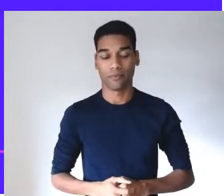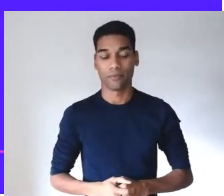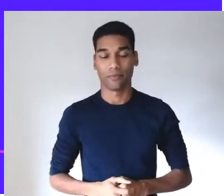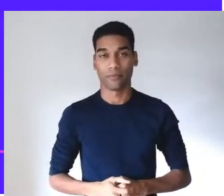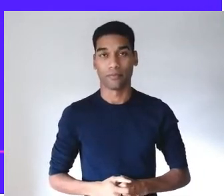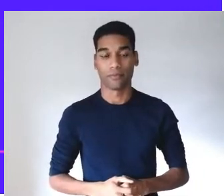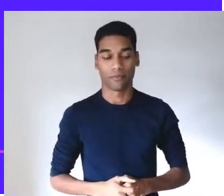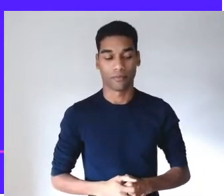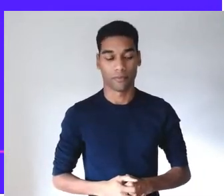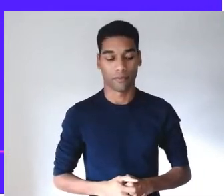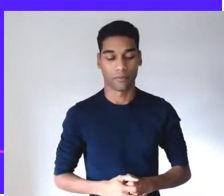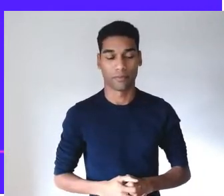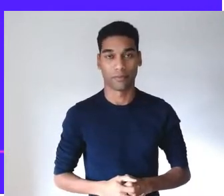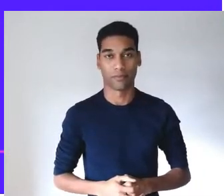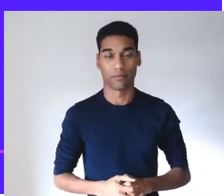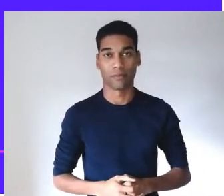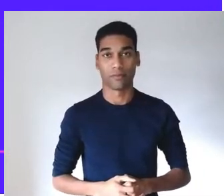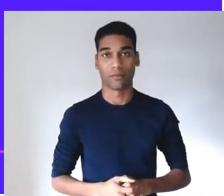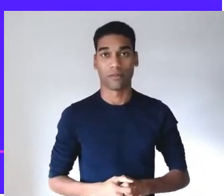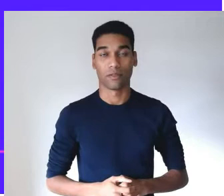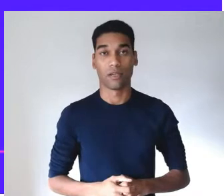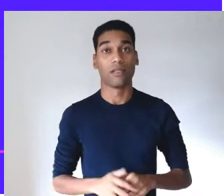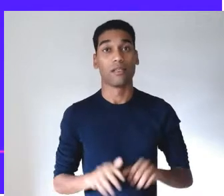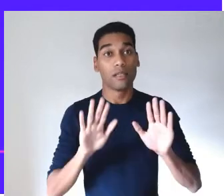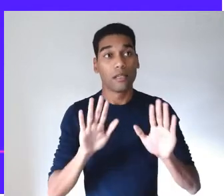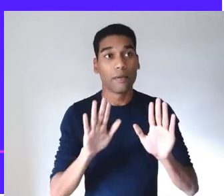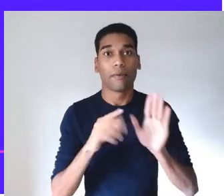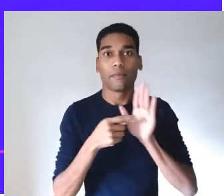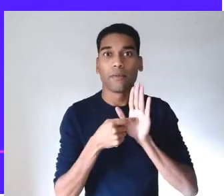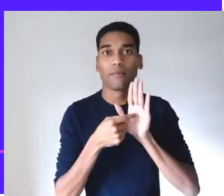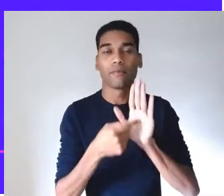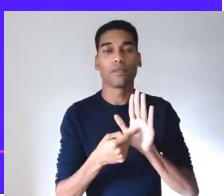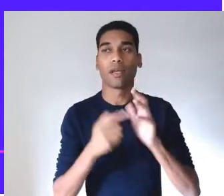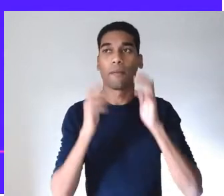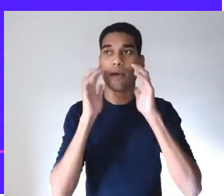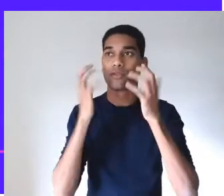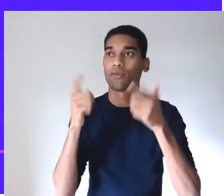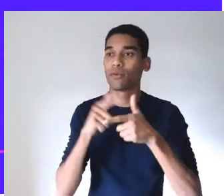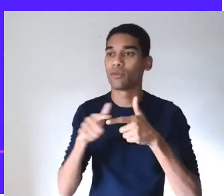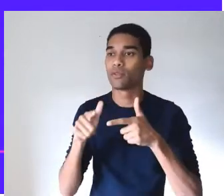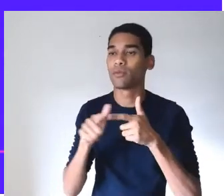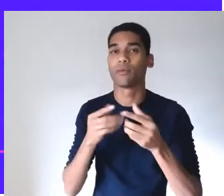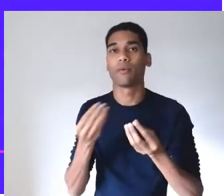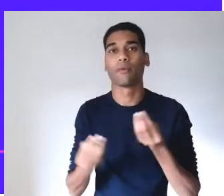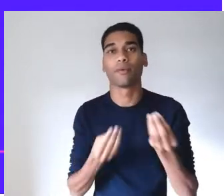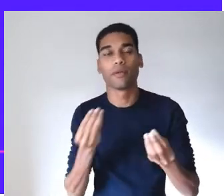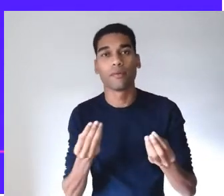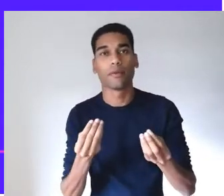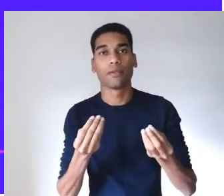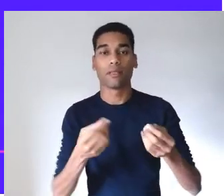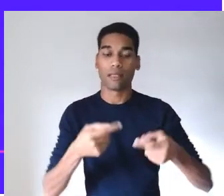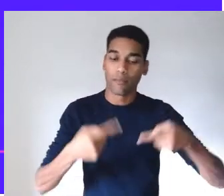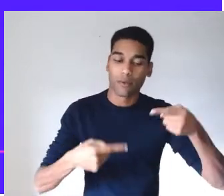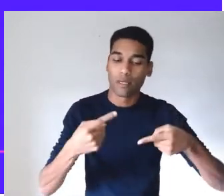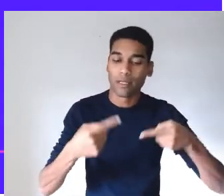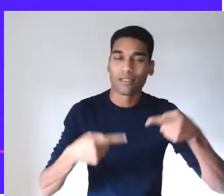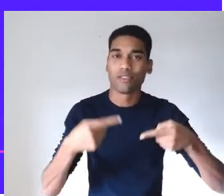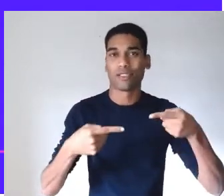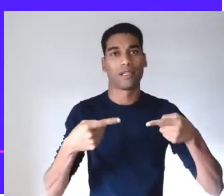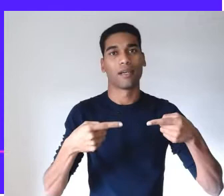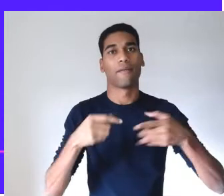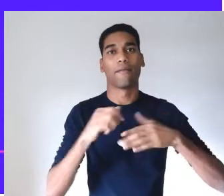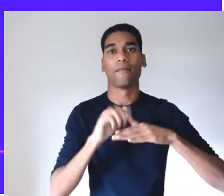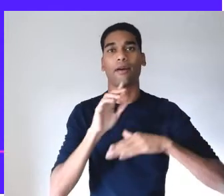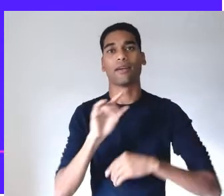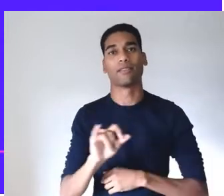descentralizar esse olhar de onde estão as soluções, na política central, políticas públicas importantíssimas, mas no momento em que a gente não tem um discurso a favor